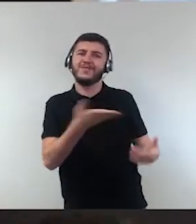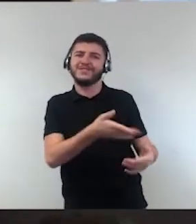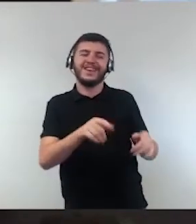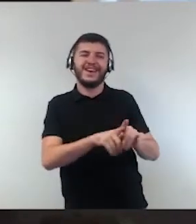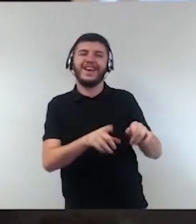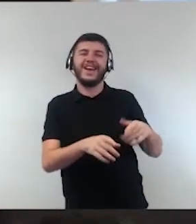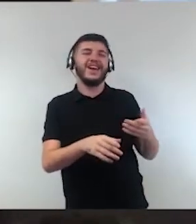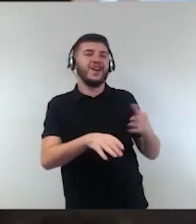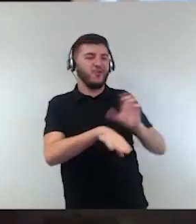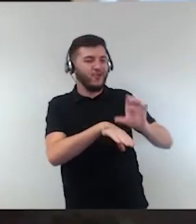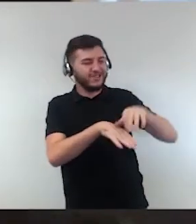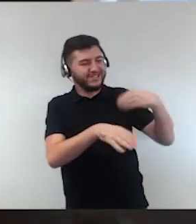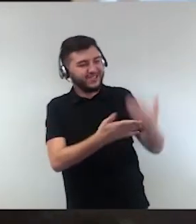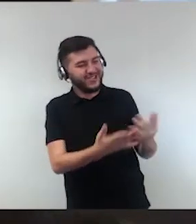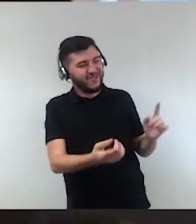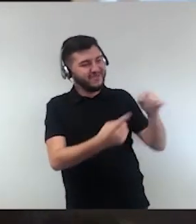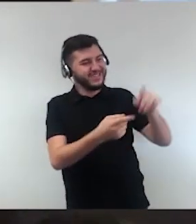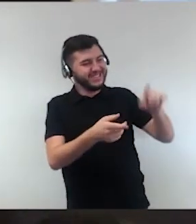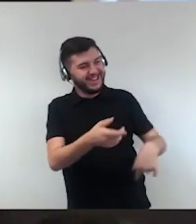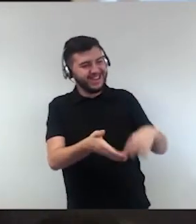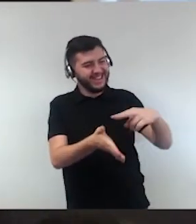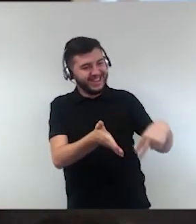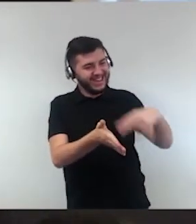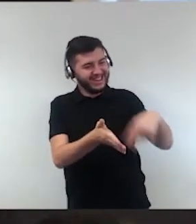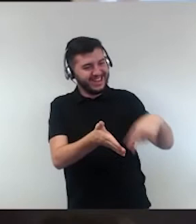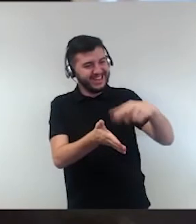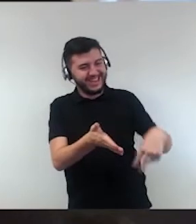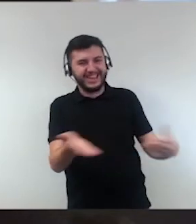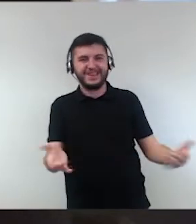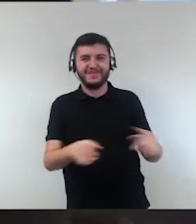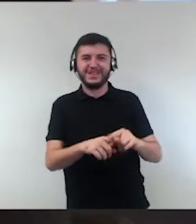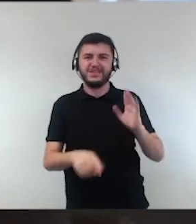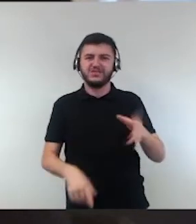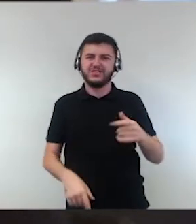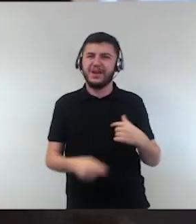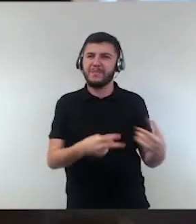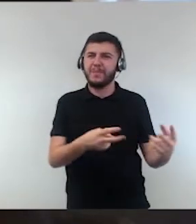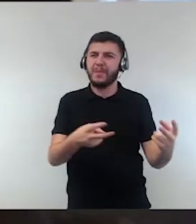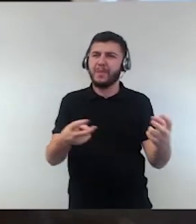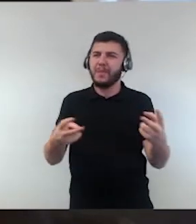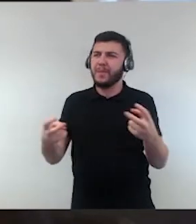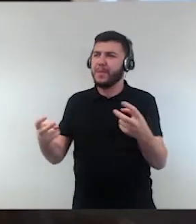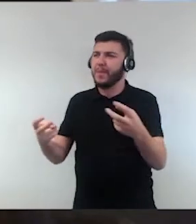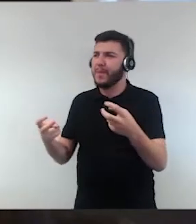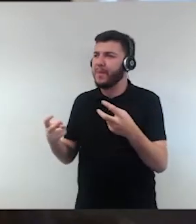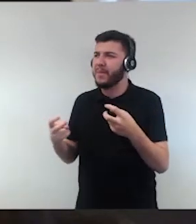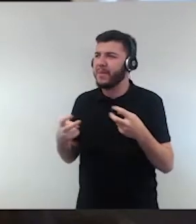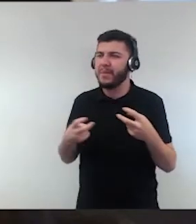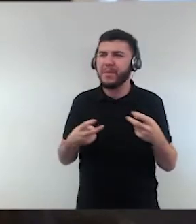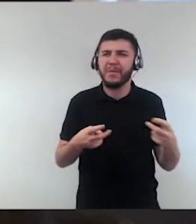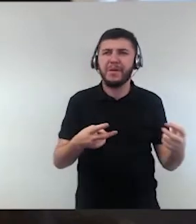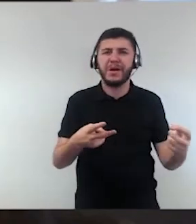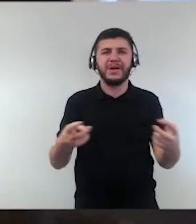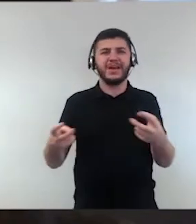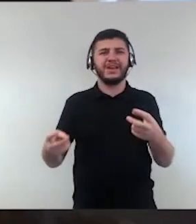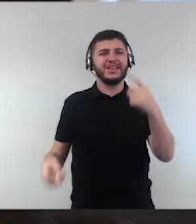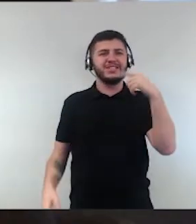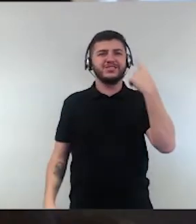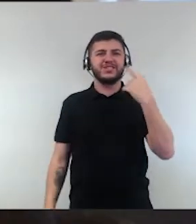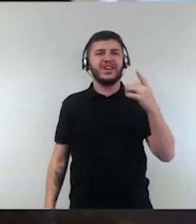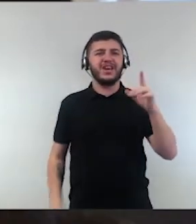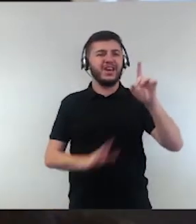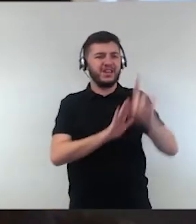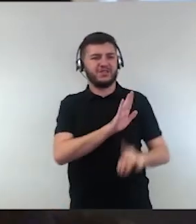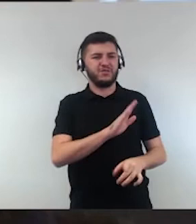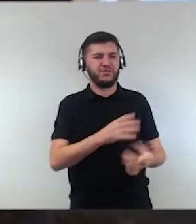pessoas têm muito essa ideia. E o que eu venho percebendo, e até por experiência própria desde o início, que o direito,